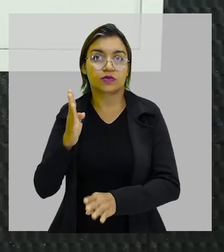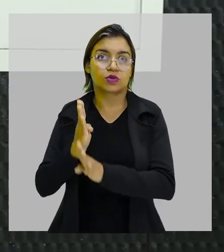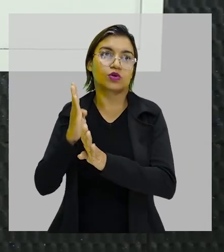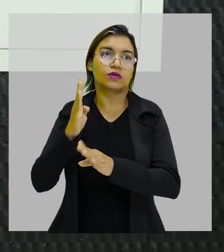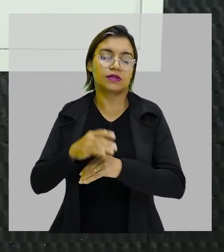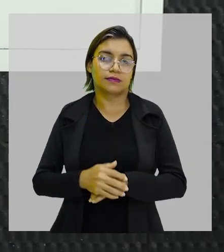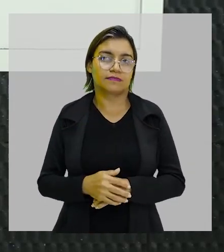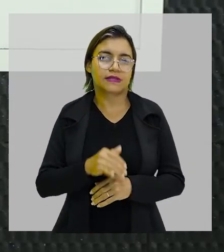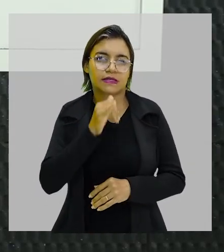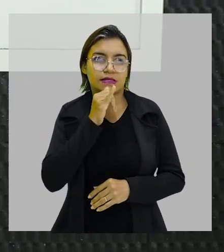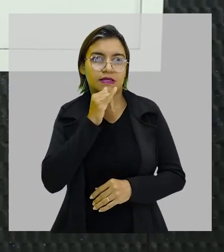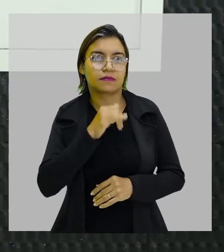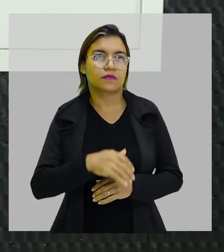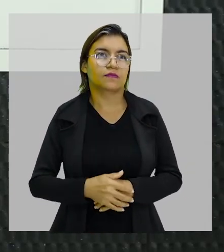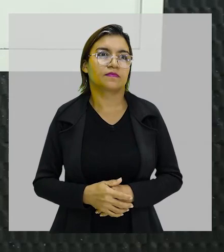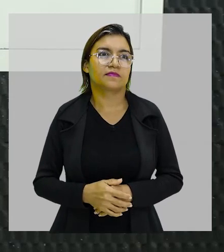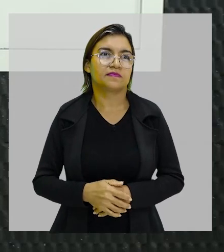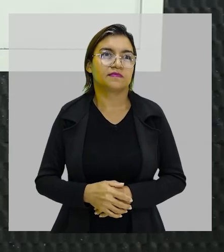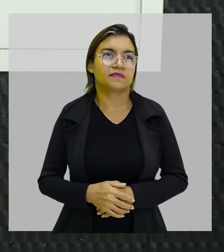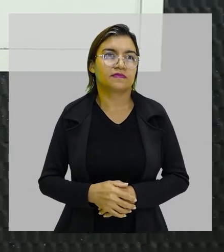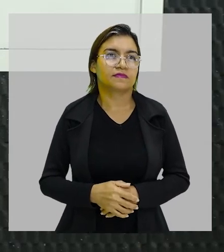Avogadro, que é